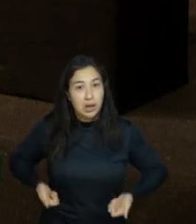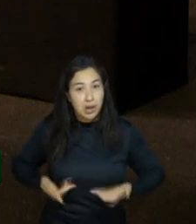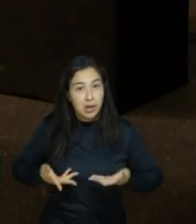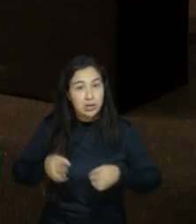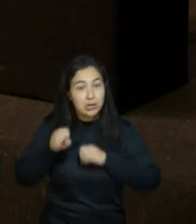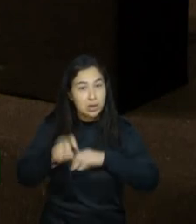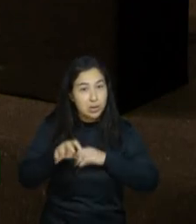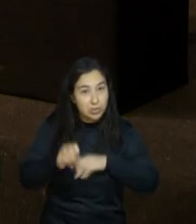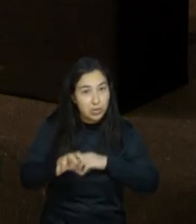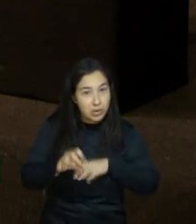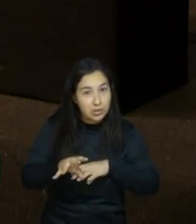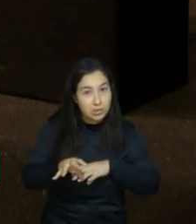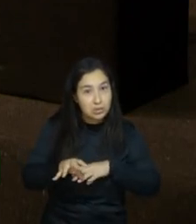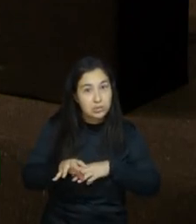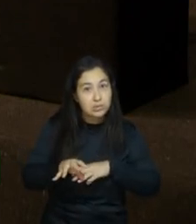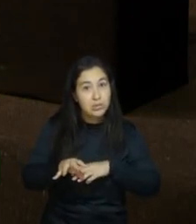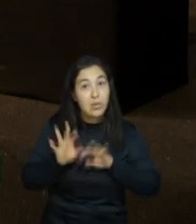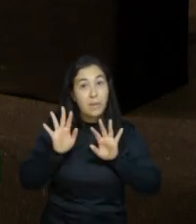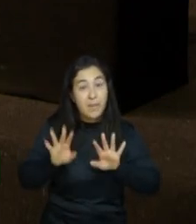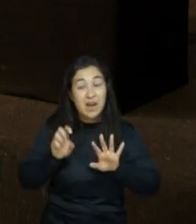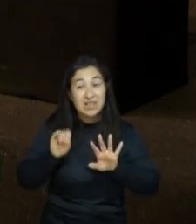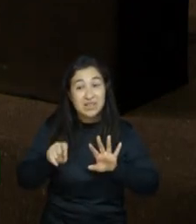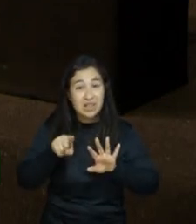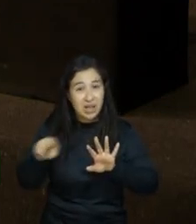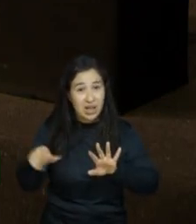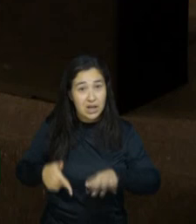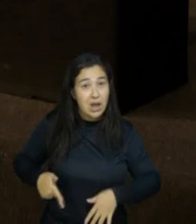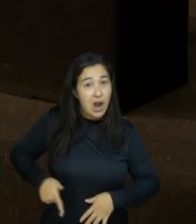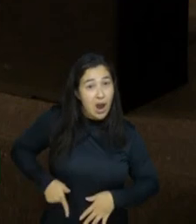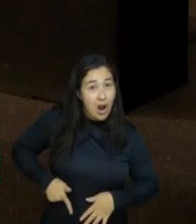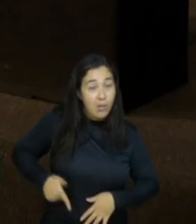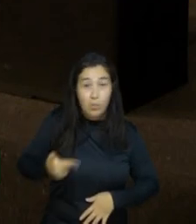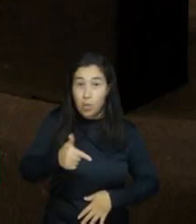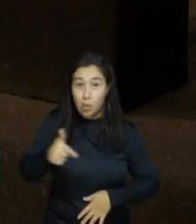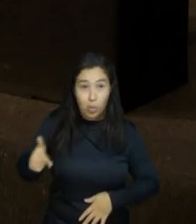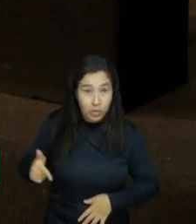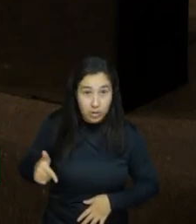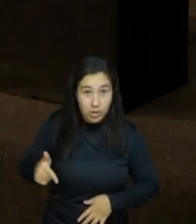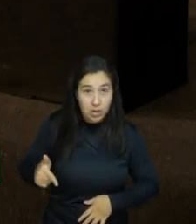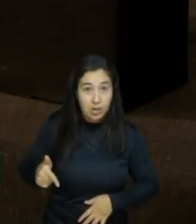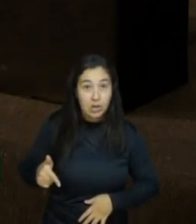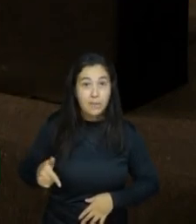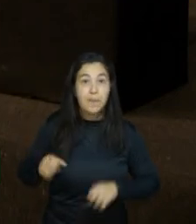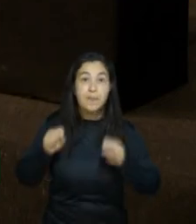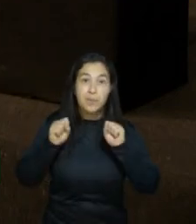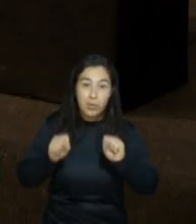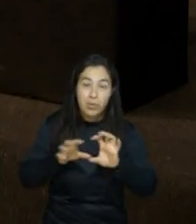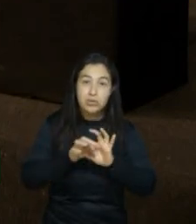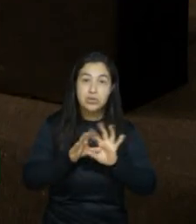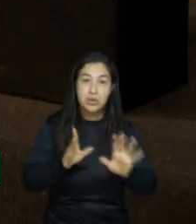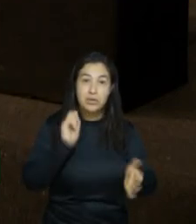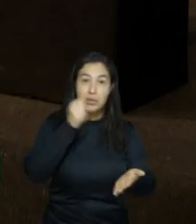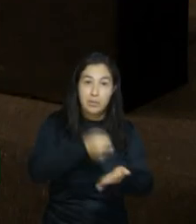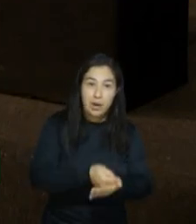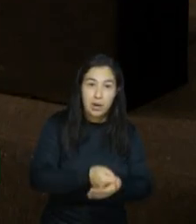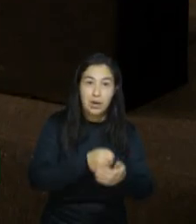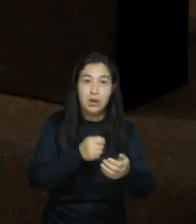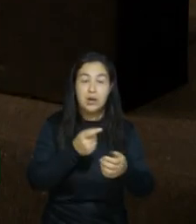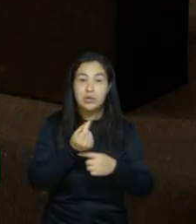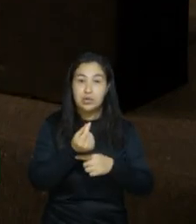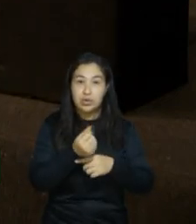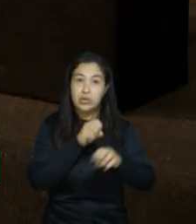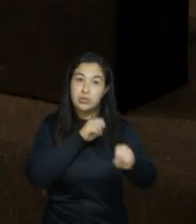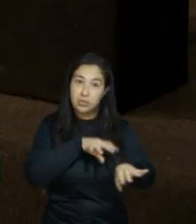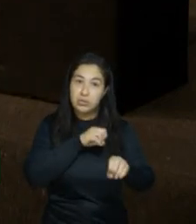armada. Então, uma pequena diferença, mas que tem um grande desafio no bolso dos municípios, especialmente Blumenau,